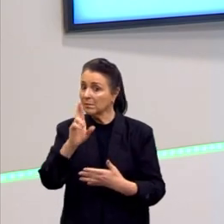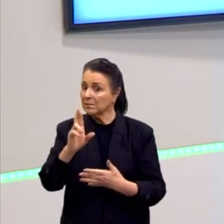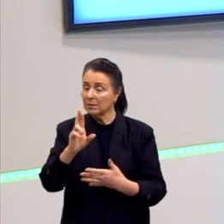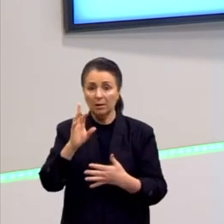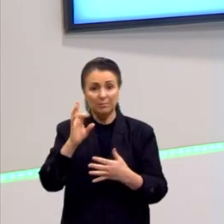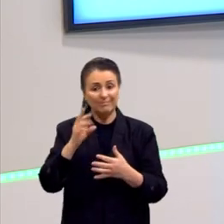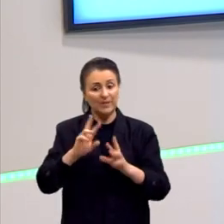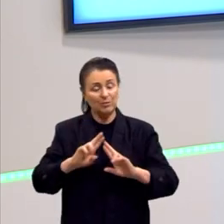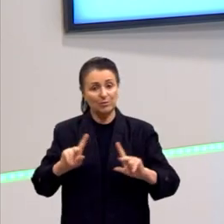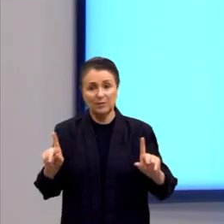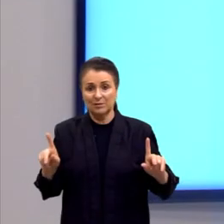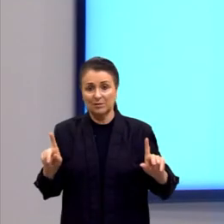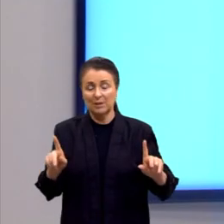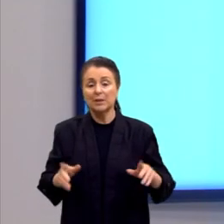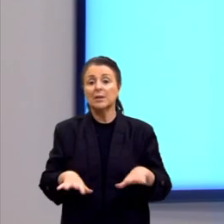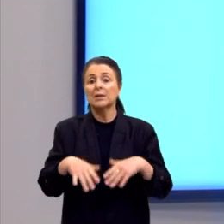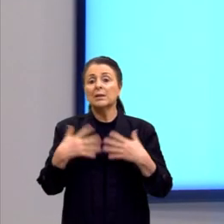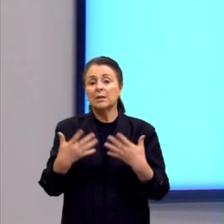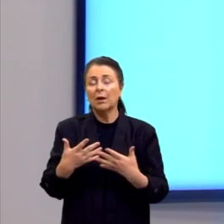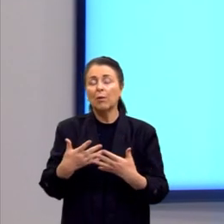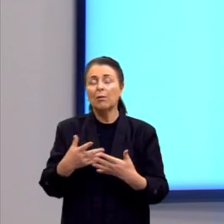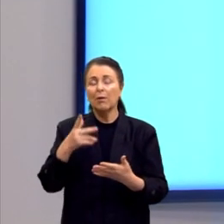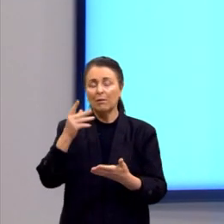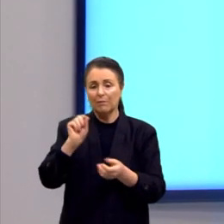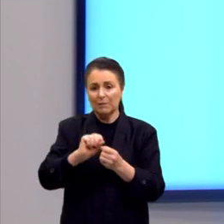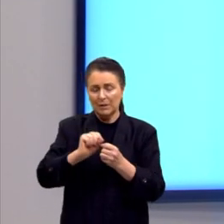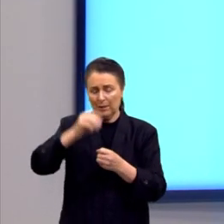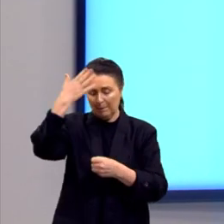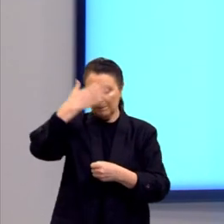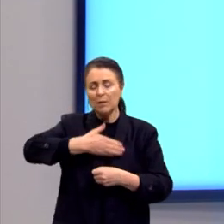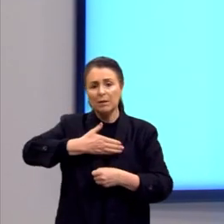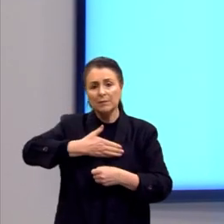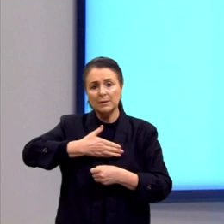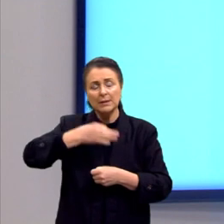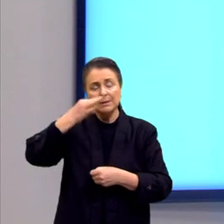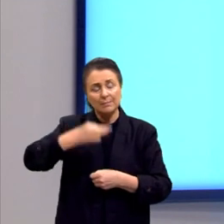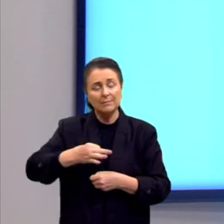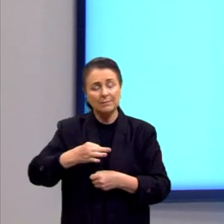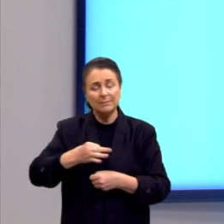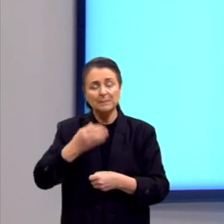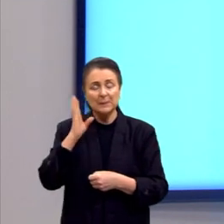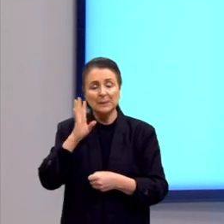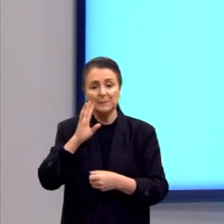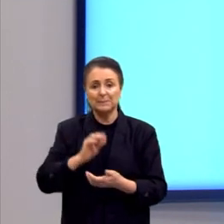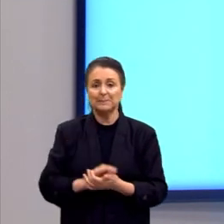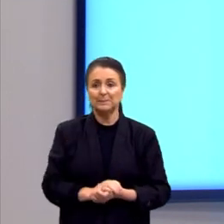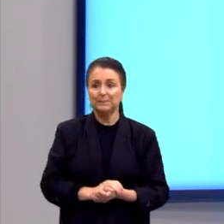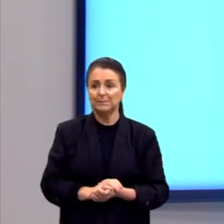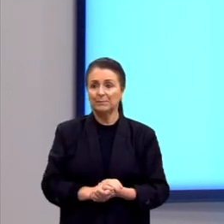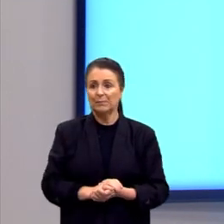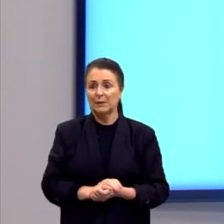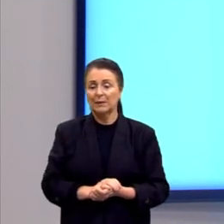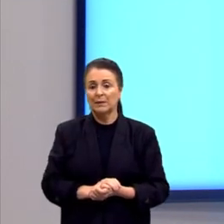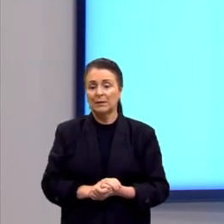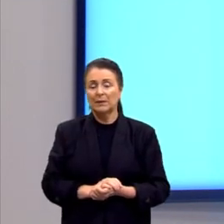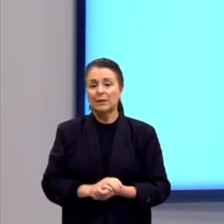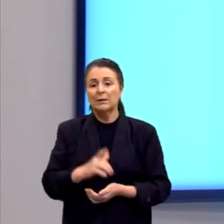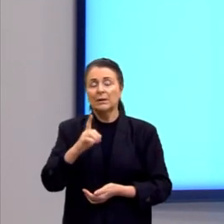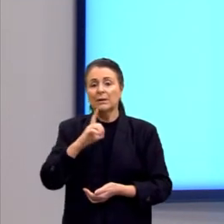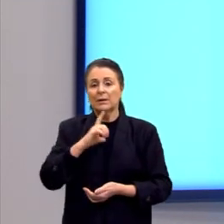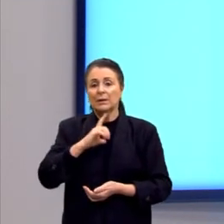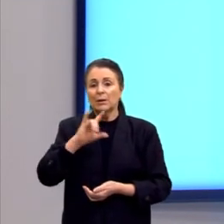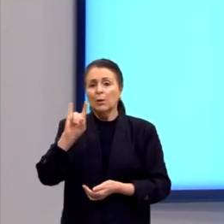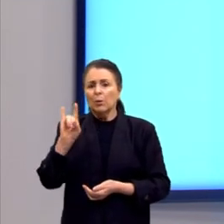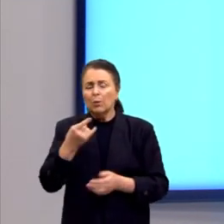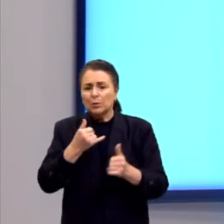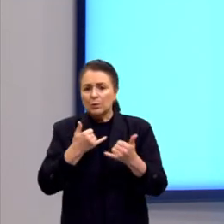então é bacana fazer essa prova real né para ver se deu tudo certo Oi e aí nós temos